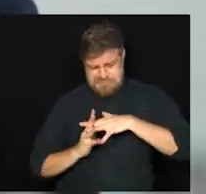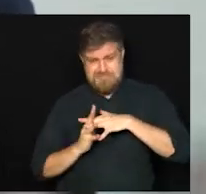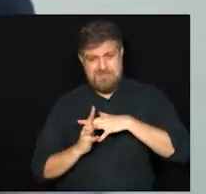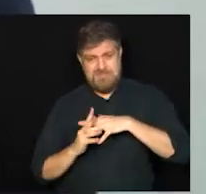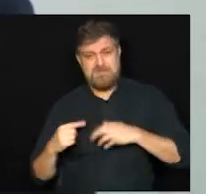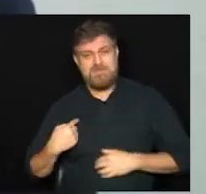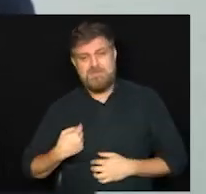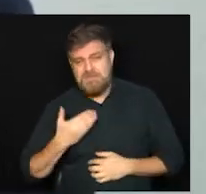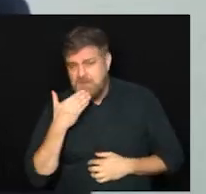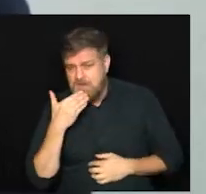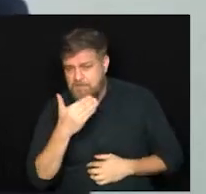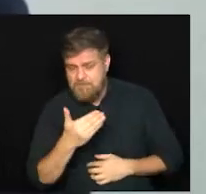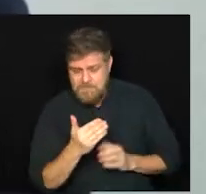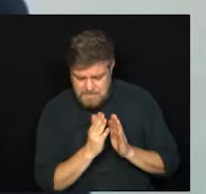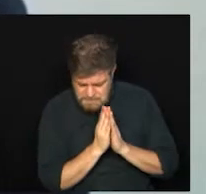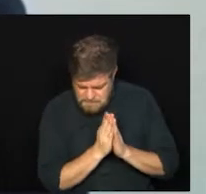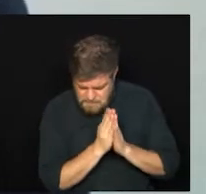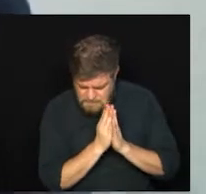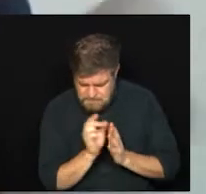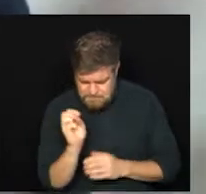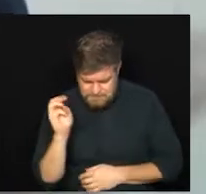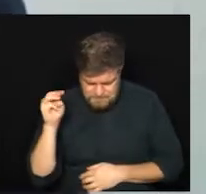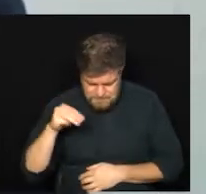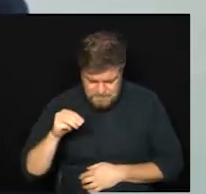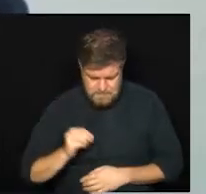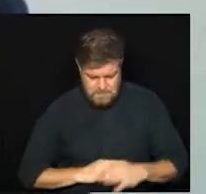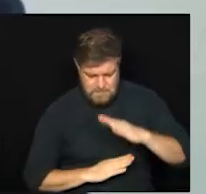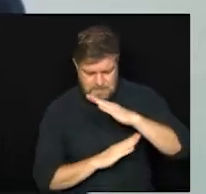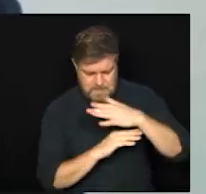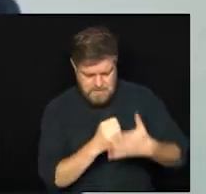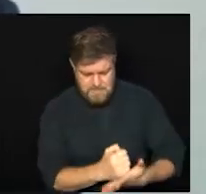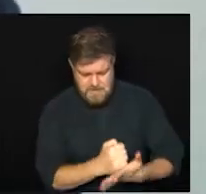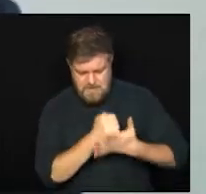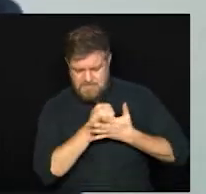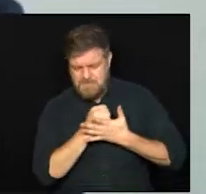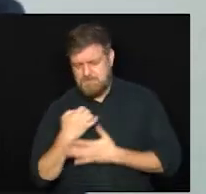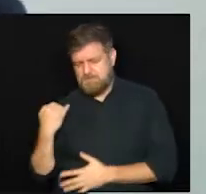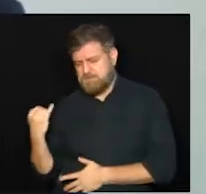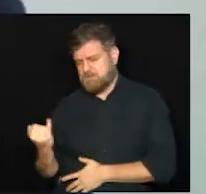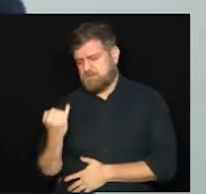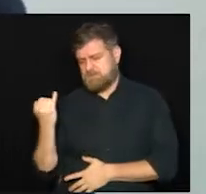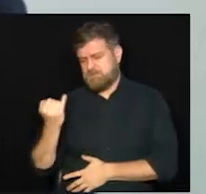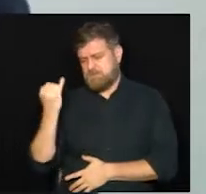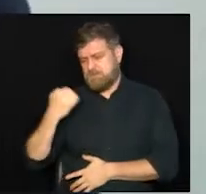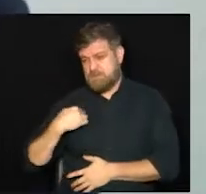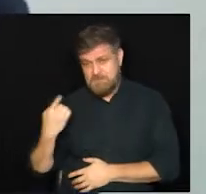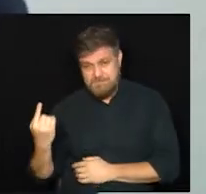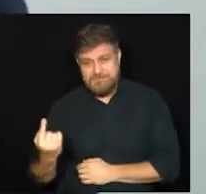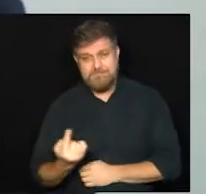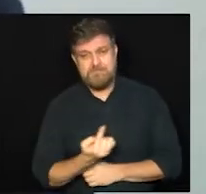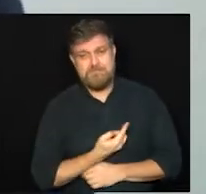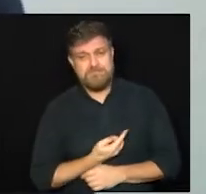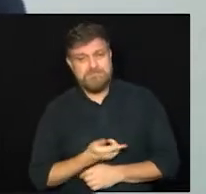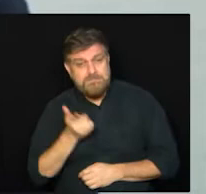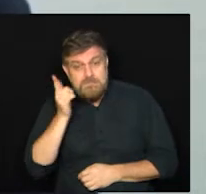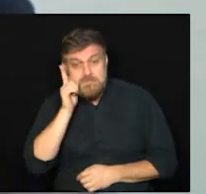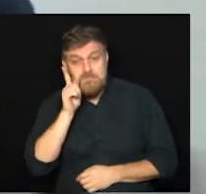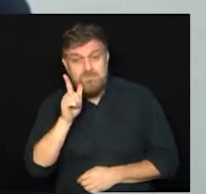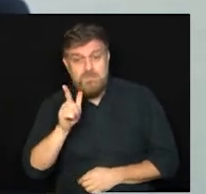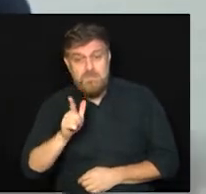conta, sim, né, com o apoio dos senhores, vai ser muito importante, né, para a gente poder ter